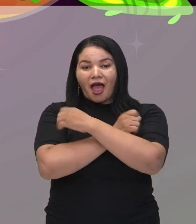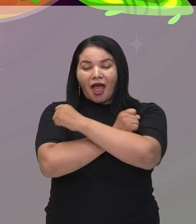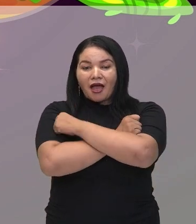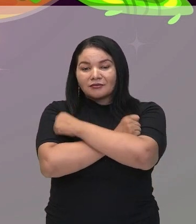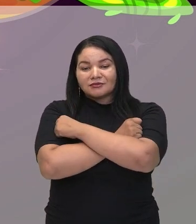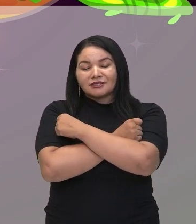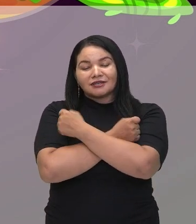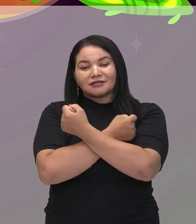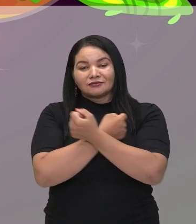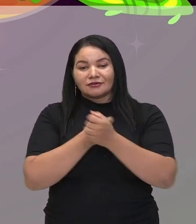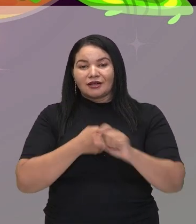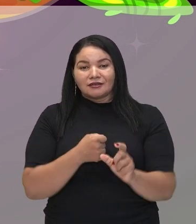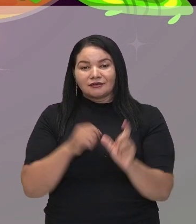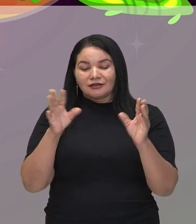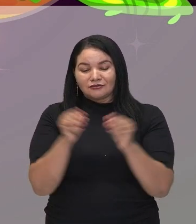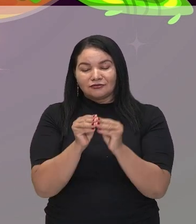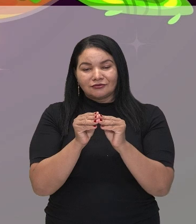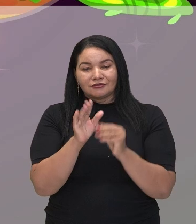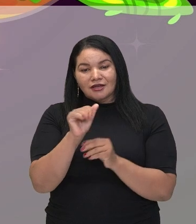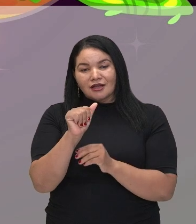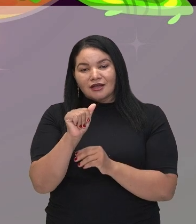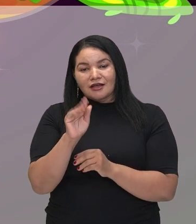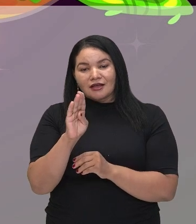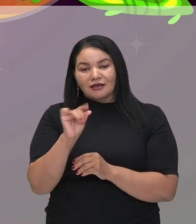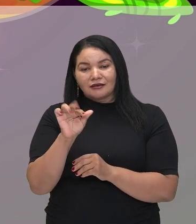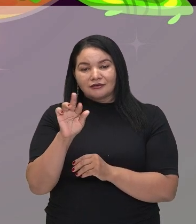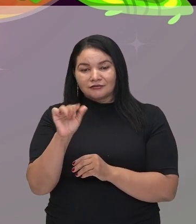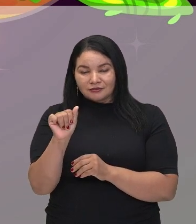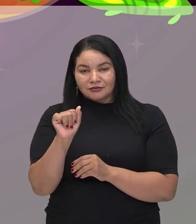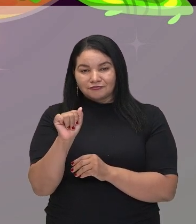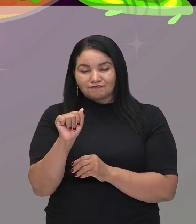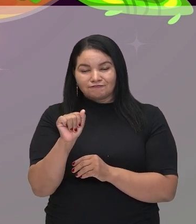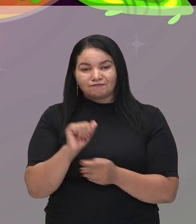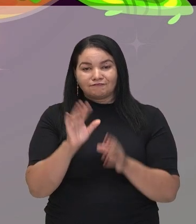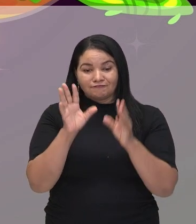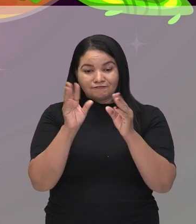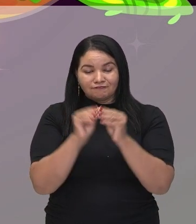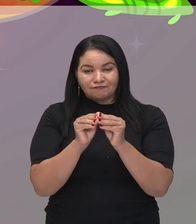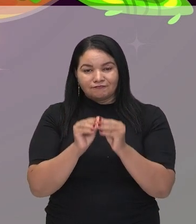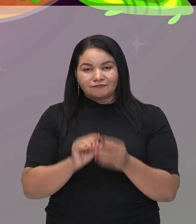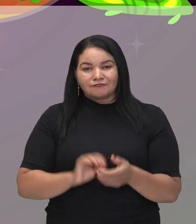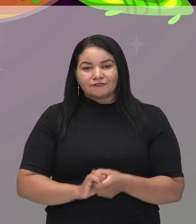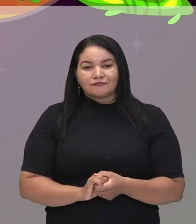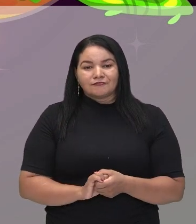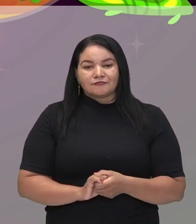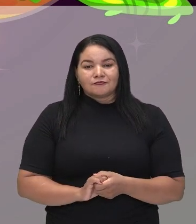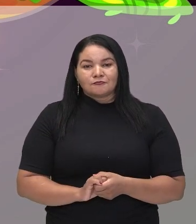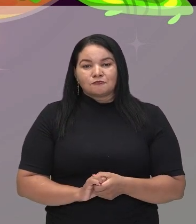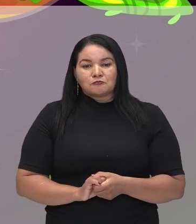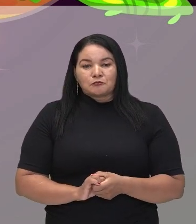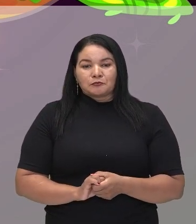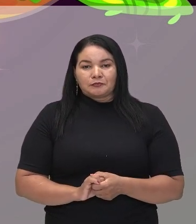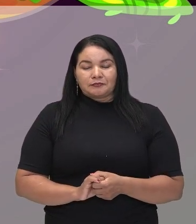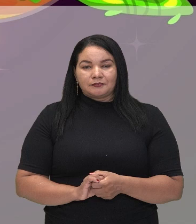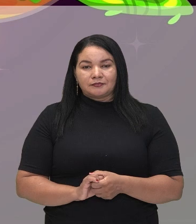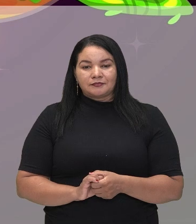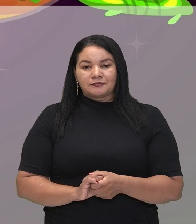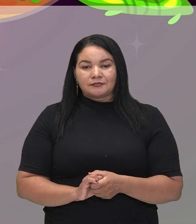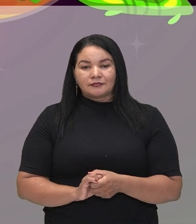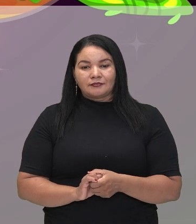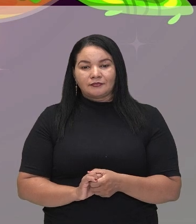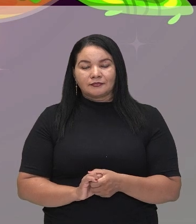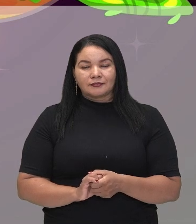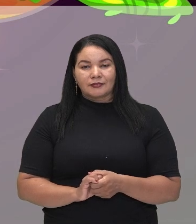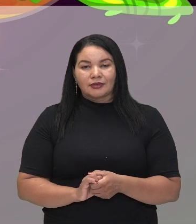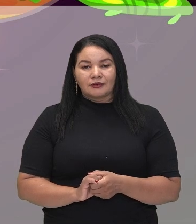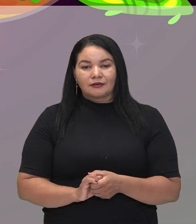Então, temos ali uma abreviação vocabular. Em vez de escrever abraço, eles utilizavam